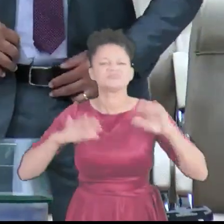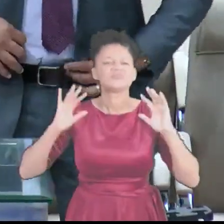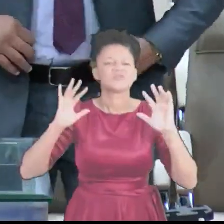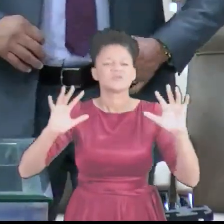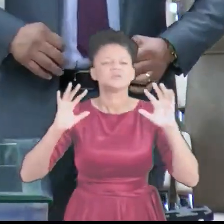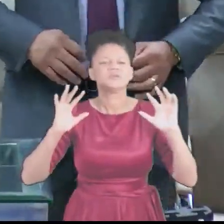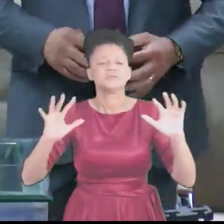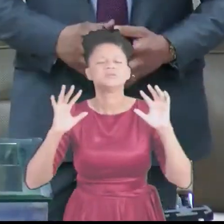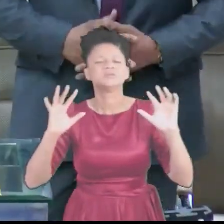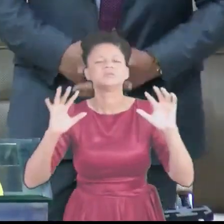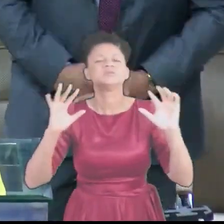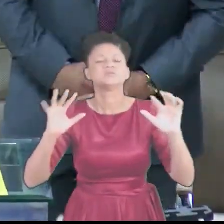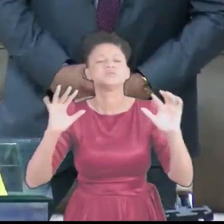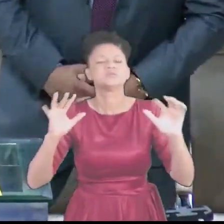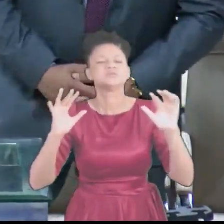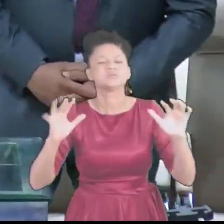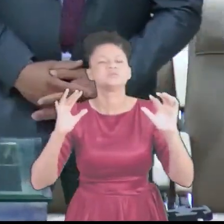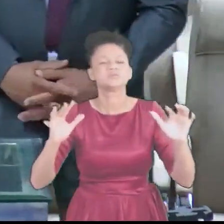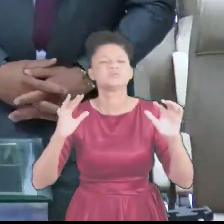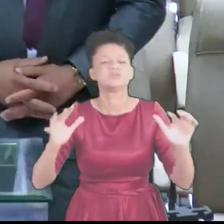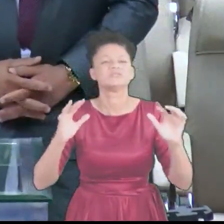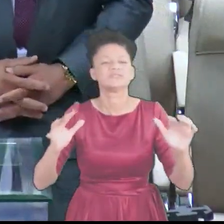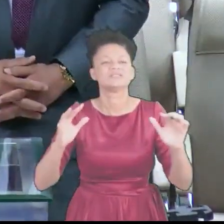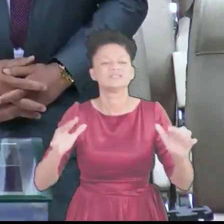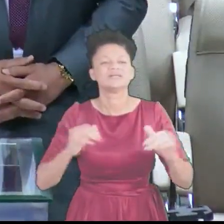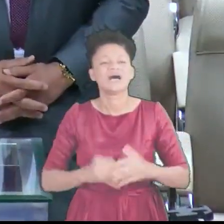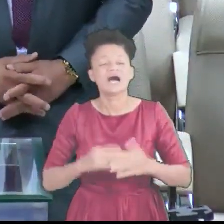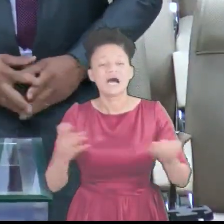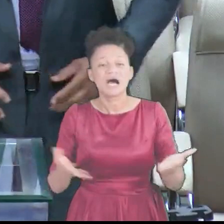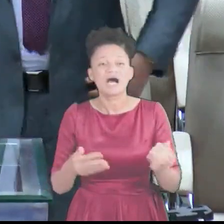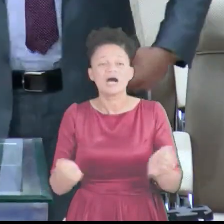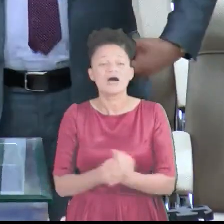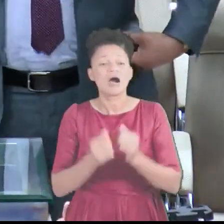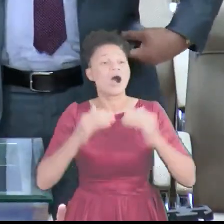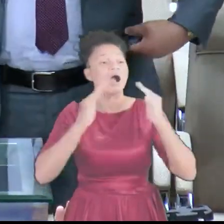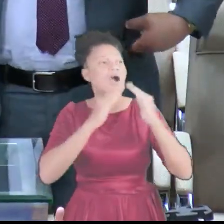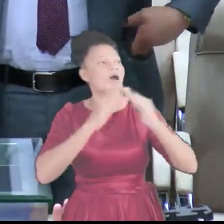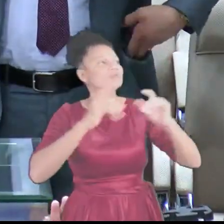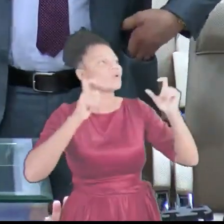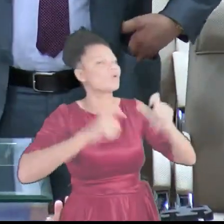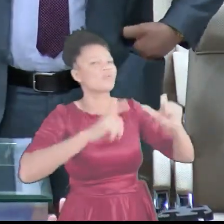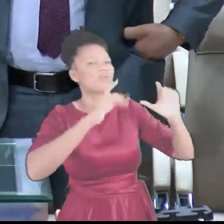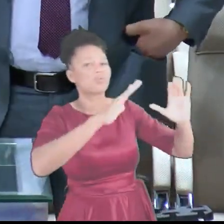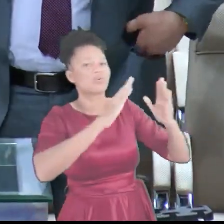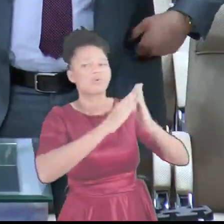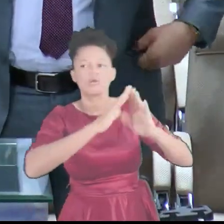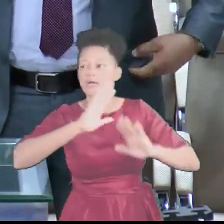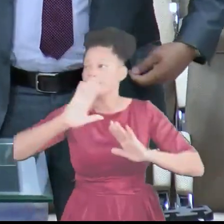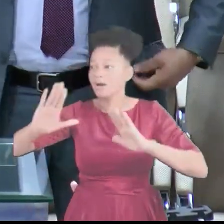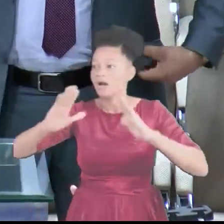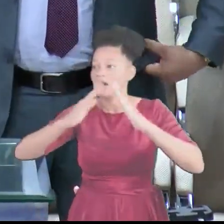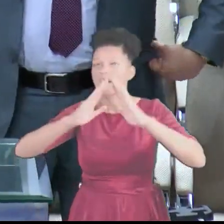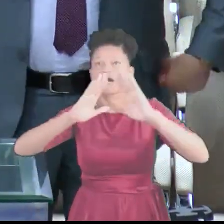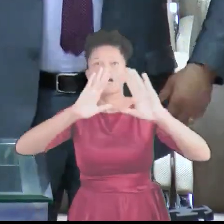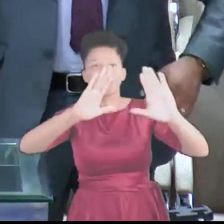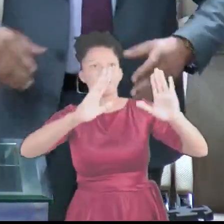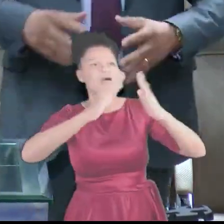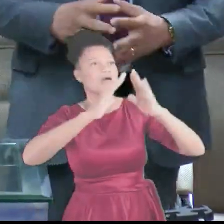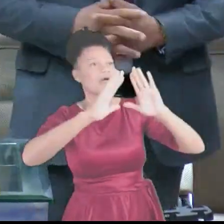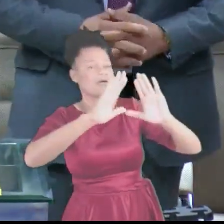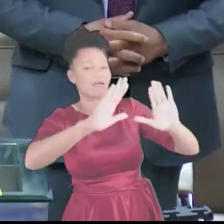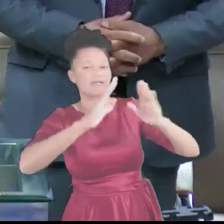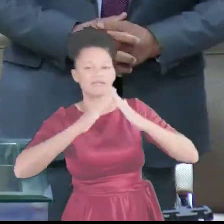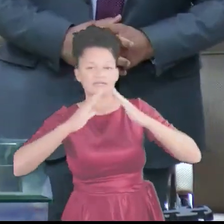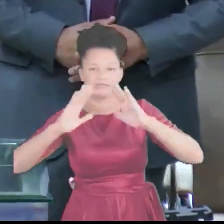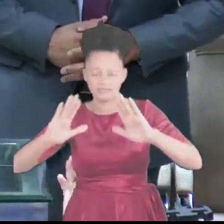erguidas. Se tu sabe onde fica a direção da tua casa, vira a tua mão para a direção da tua casa agora.